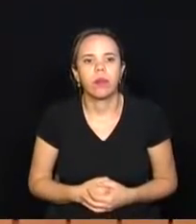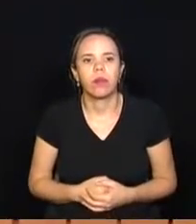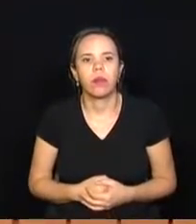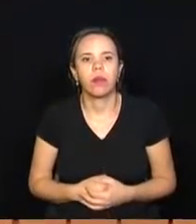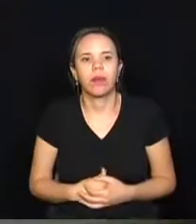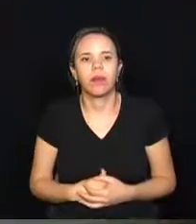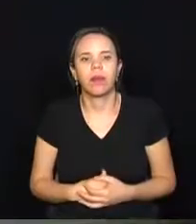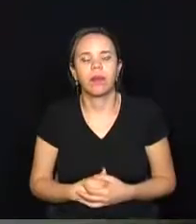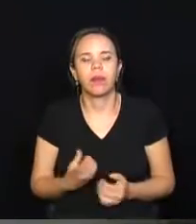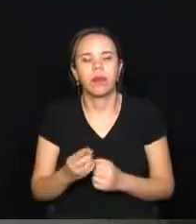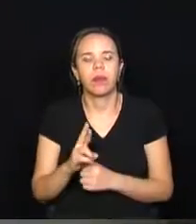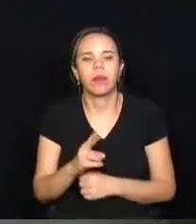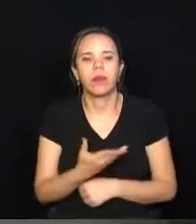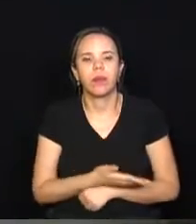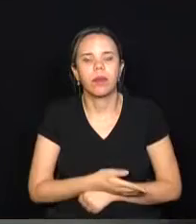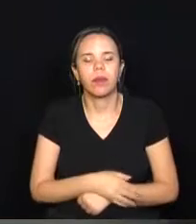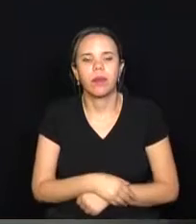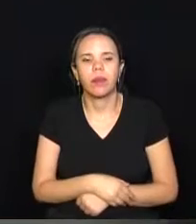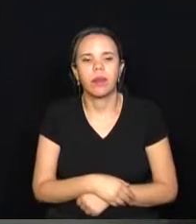Doutor,